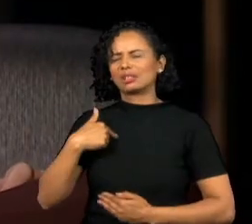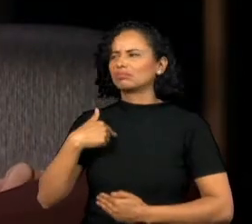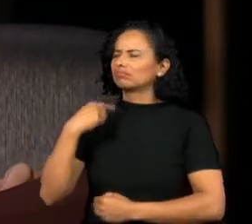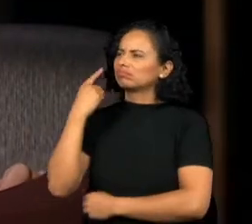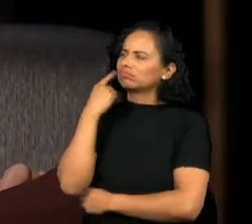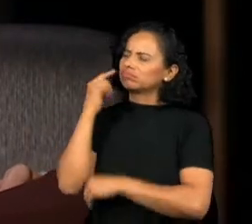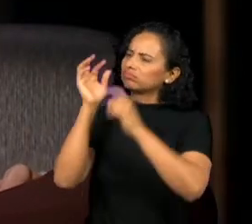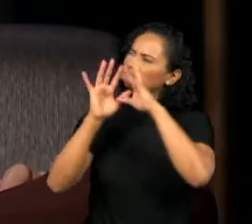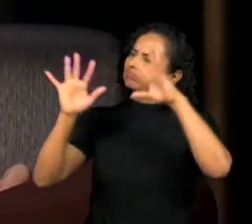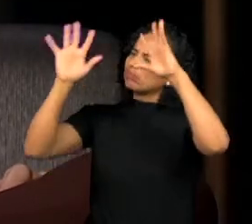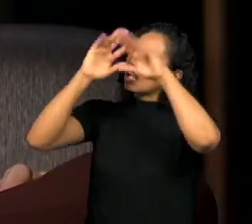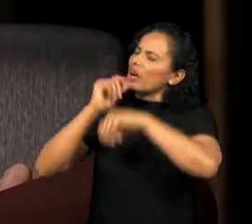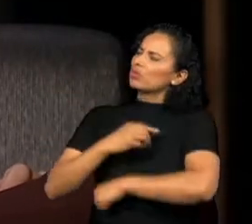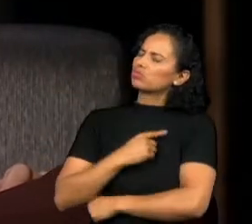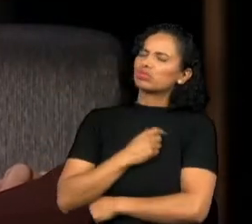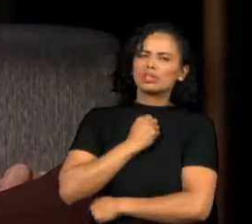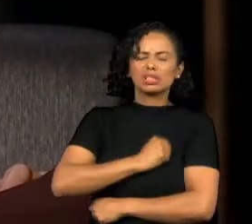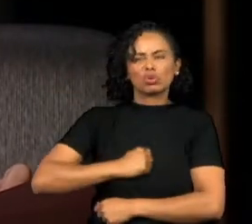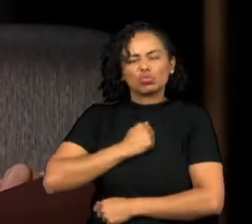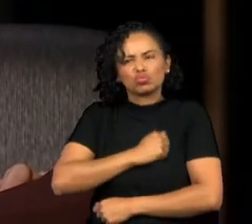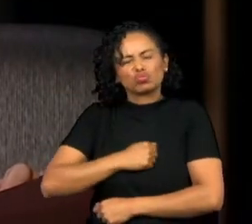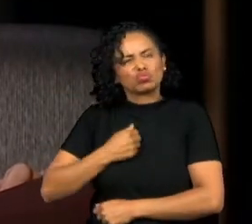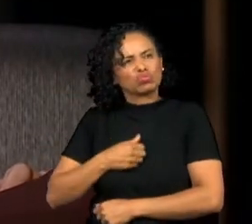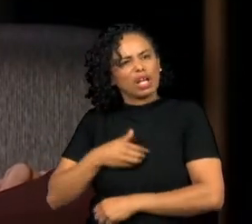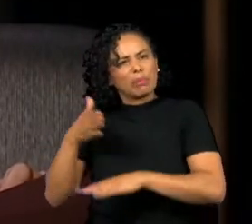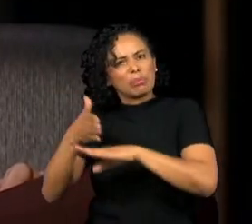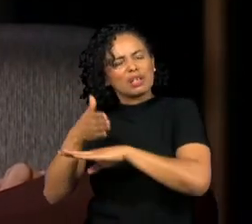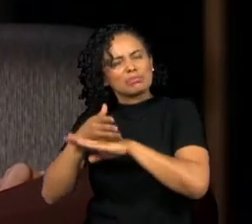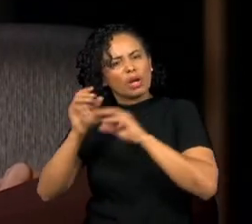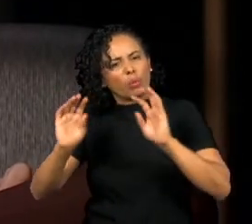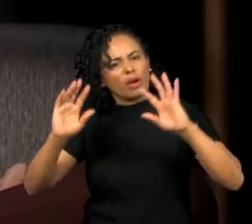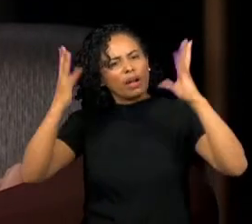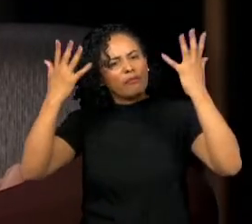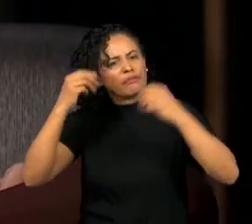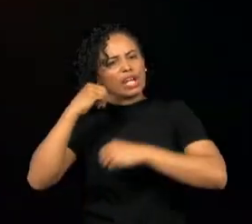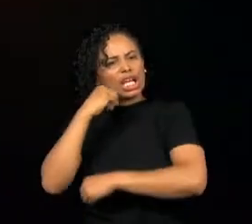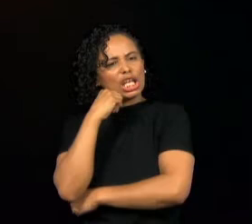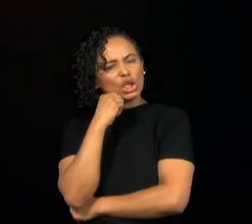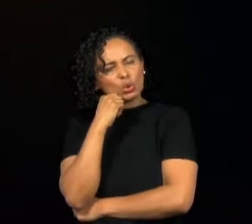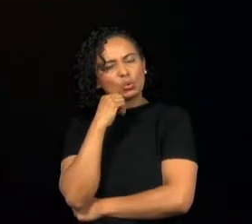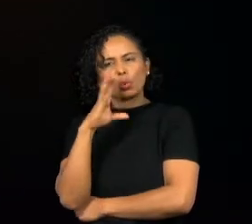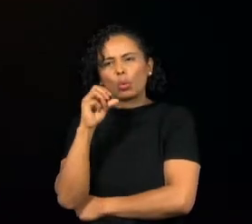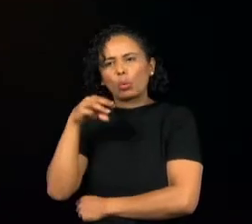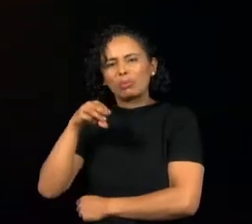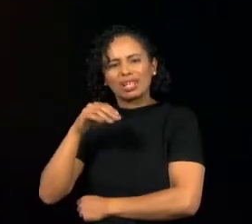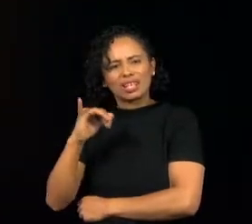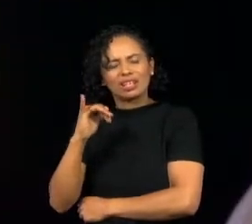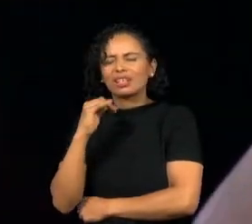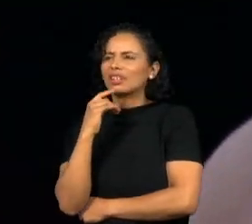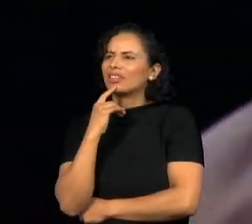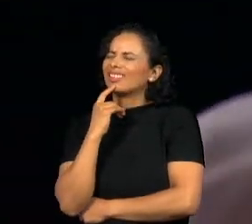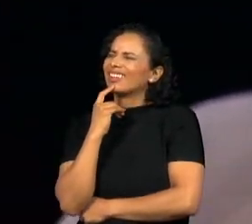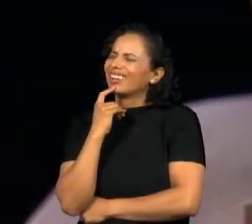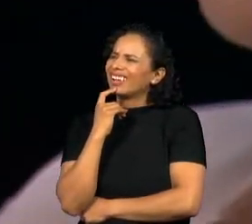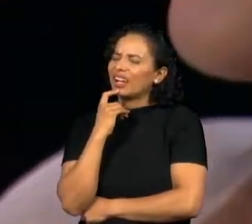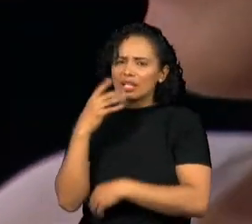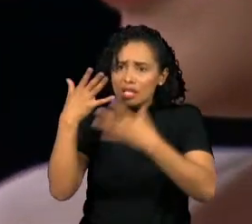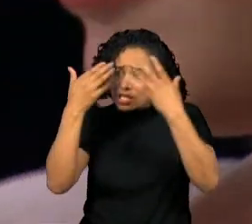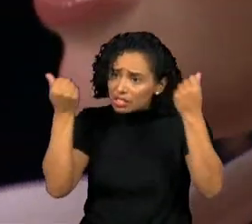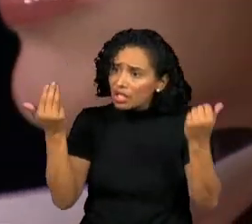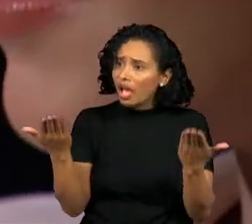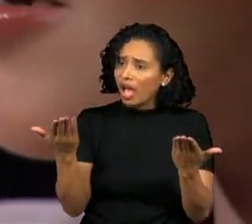de uma comic-con quando for eu vou em todos os dias meus amigos que se esquece como que é um toque aí Sora esquece como que